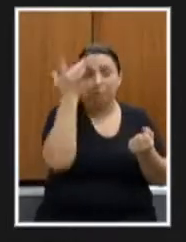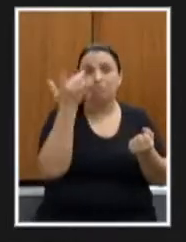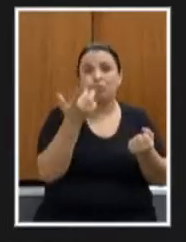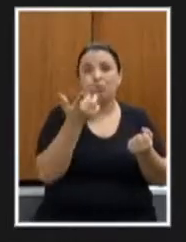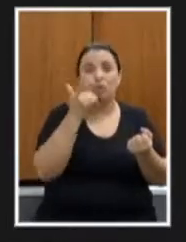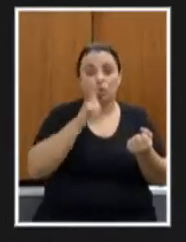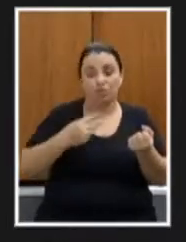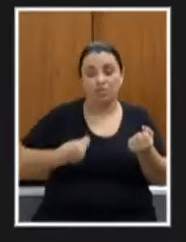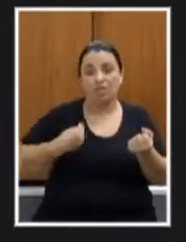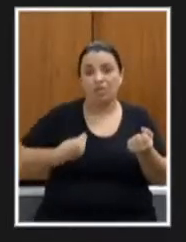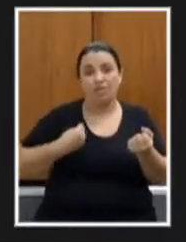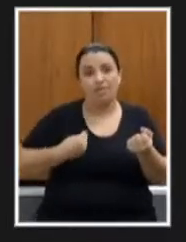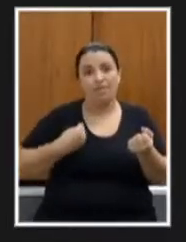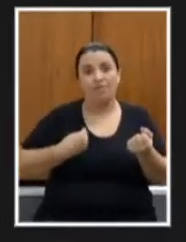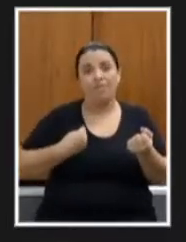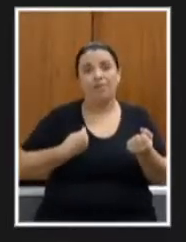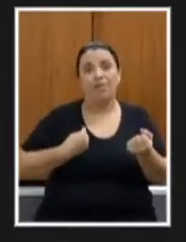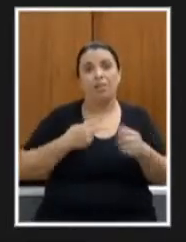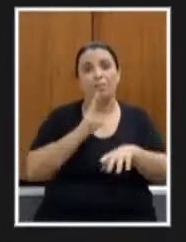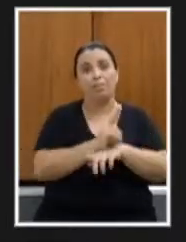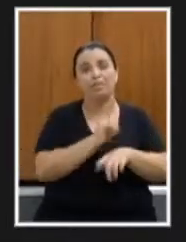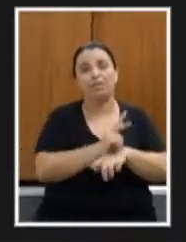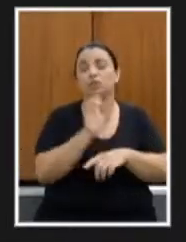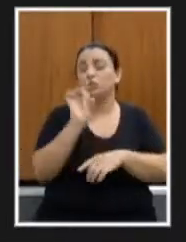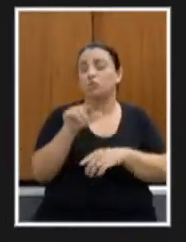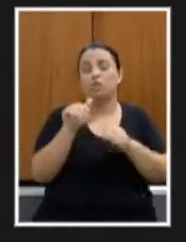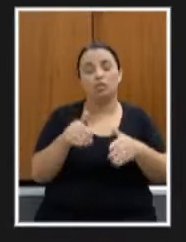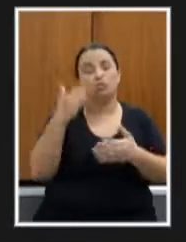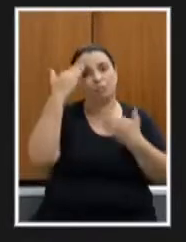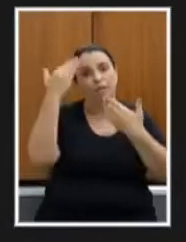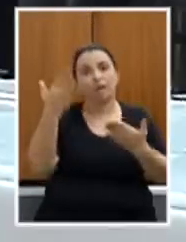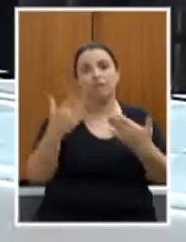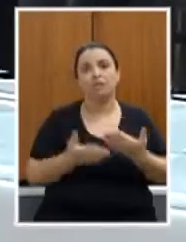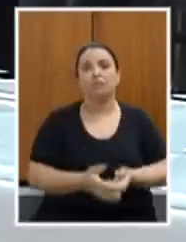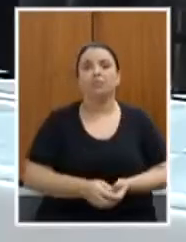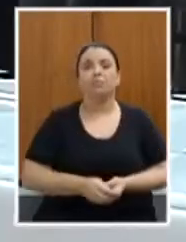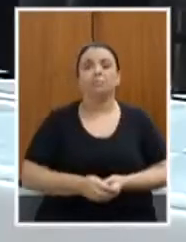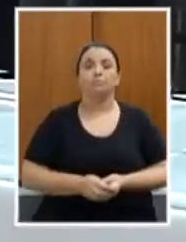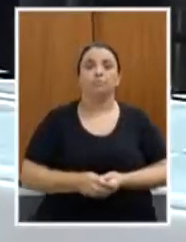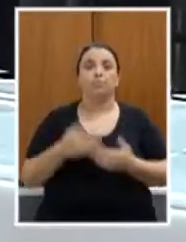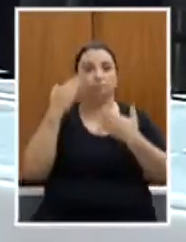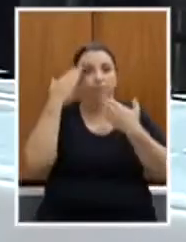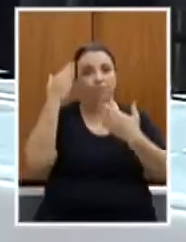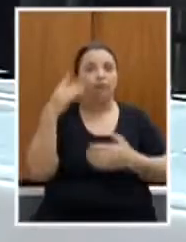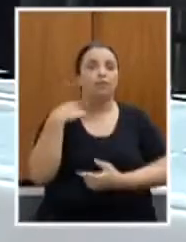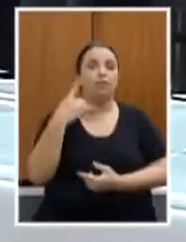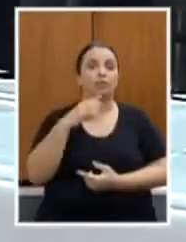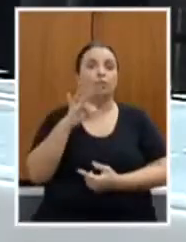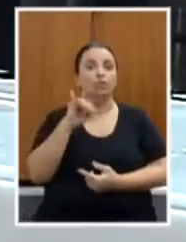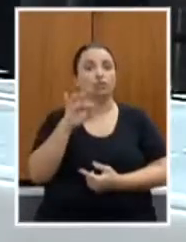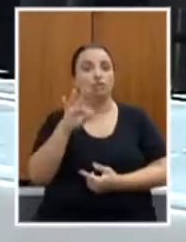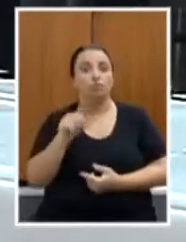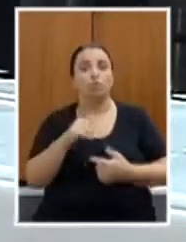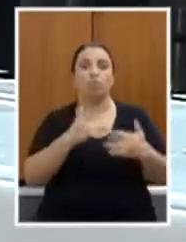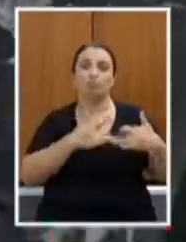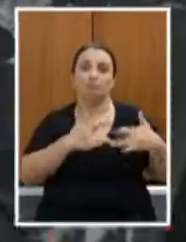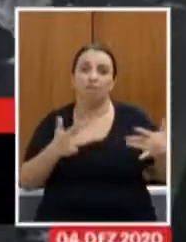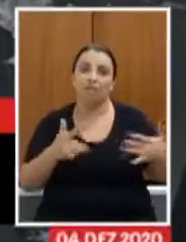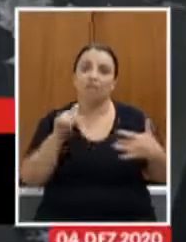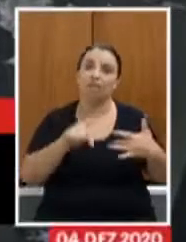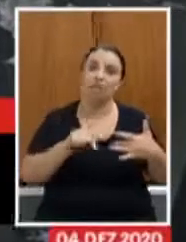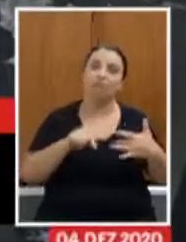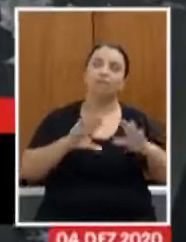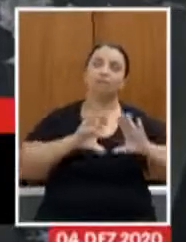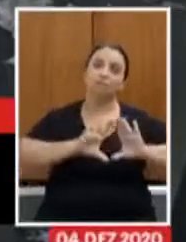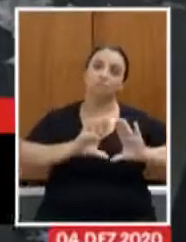sobreviveram a esse acidente. Só isso, meu presidente. Obrigado a todos. Muito obrigado, deputado Tito Torres, a solidariedade da Casa